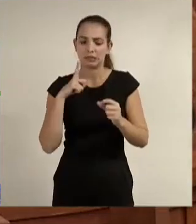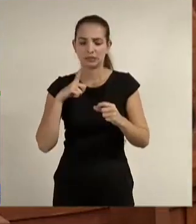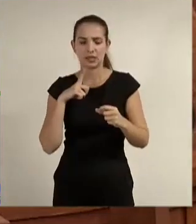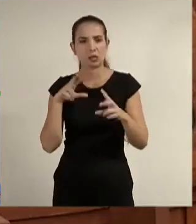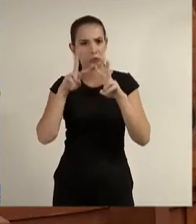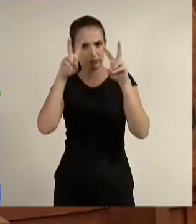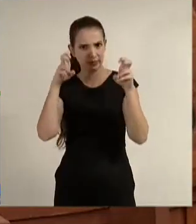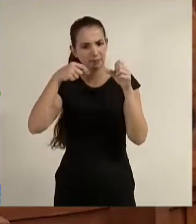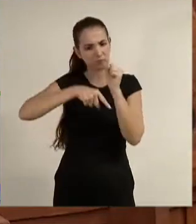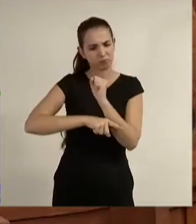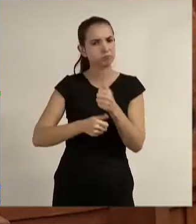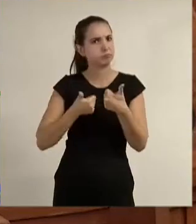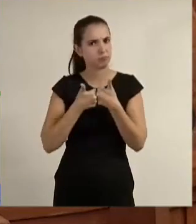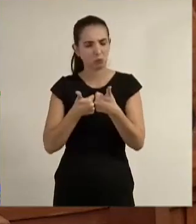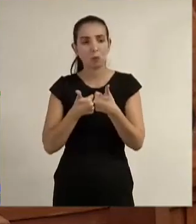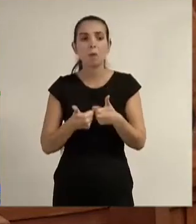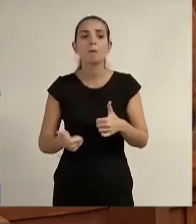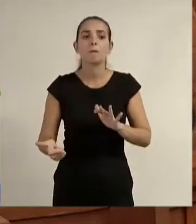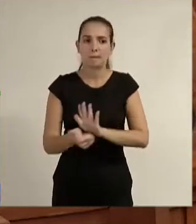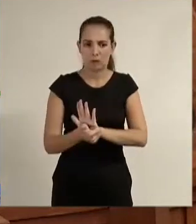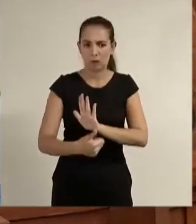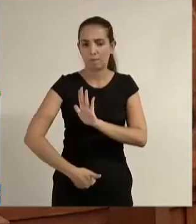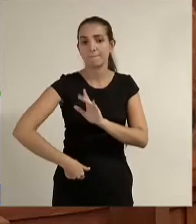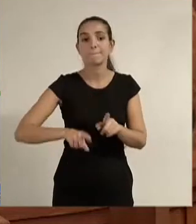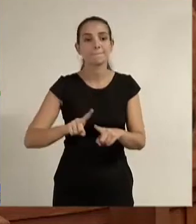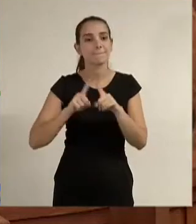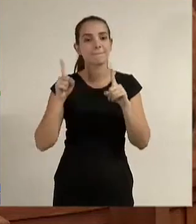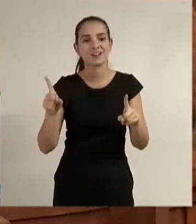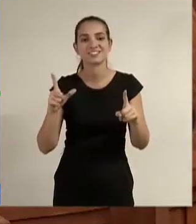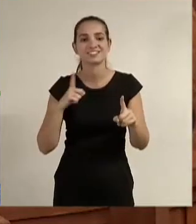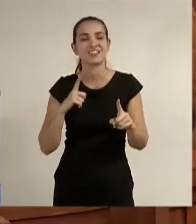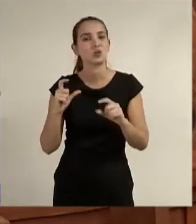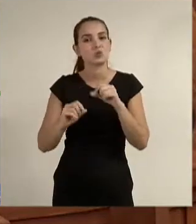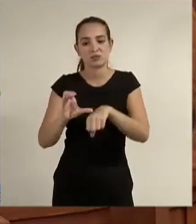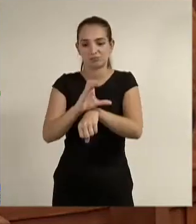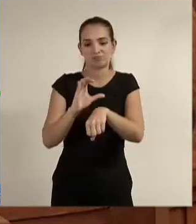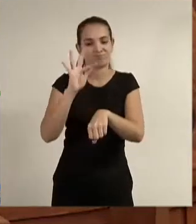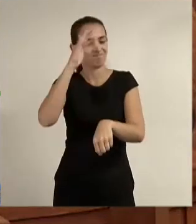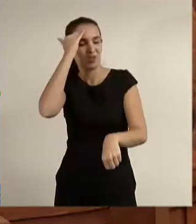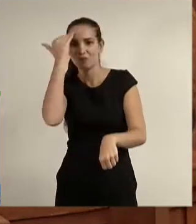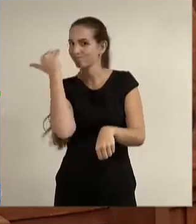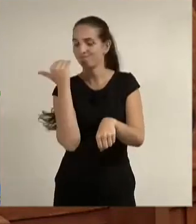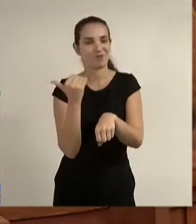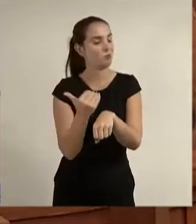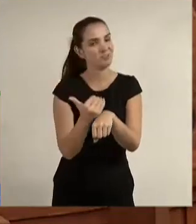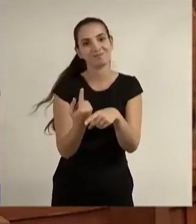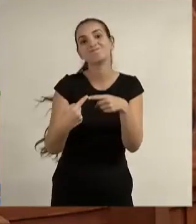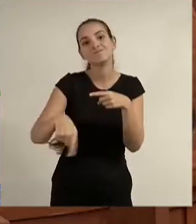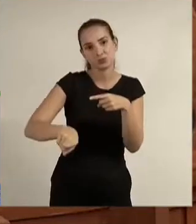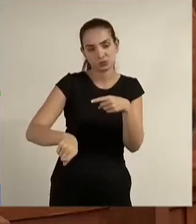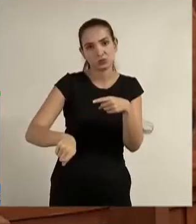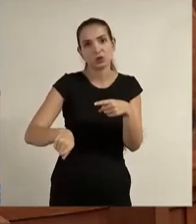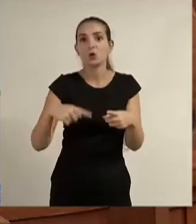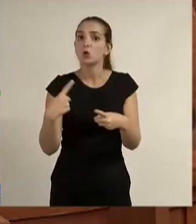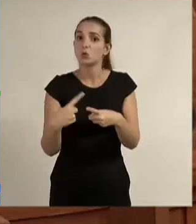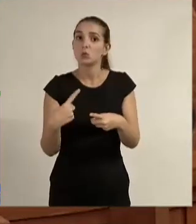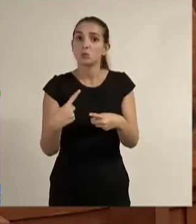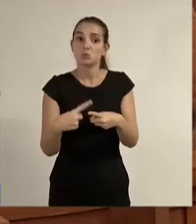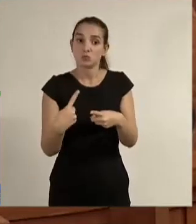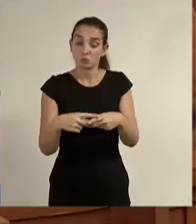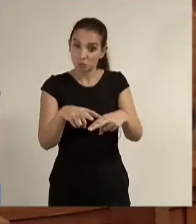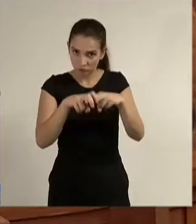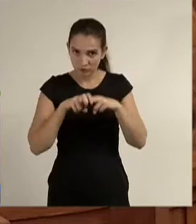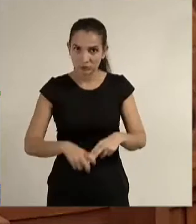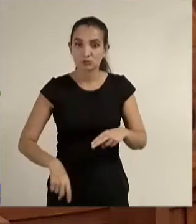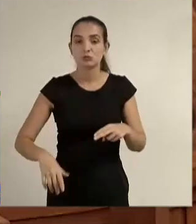mérito, ele esbarra em flagrante inconstitucionalidade, porquanto o legislador estadual